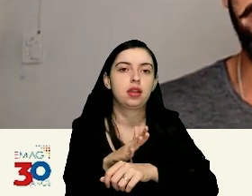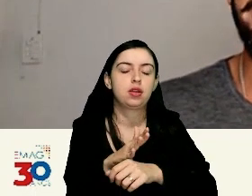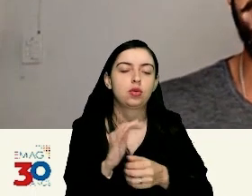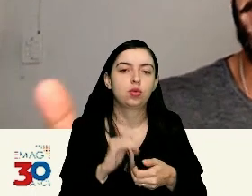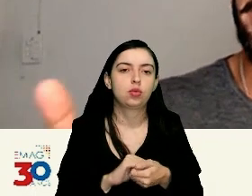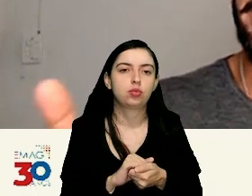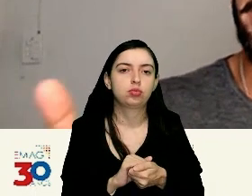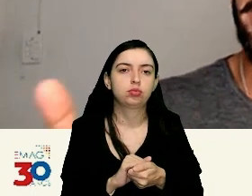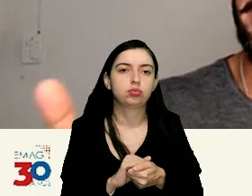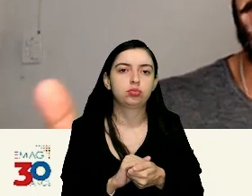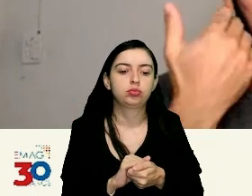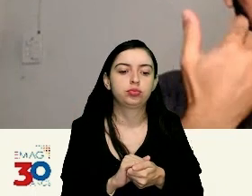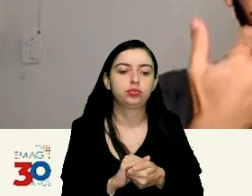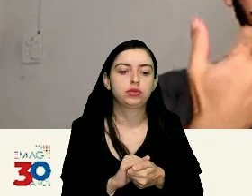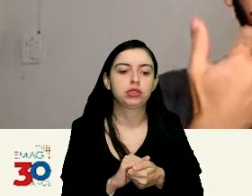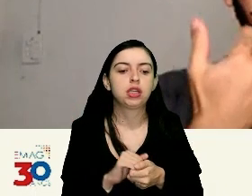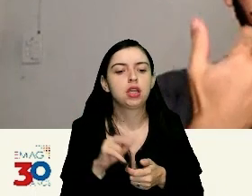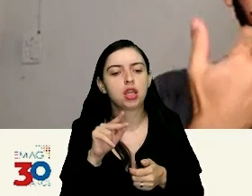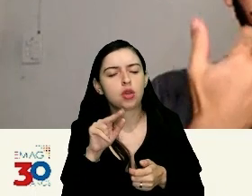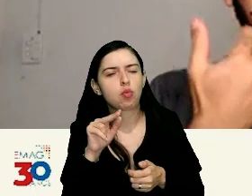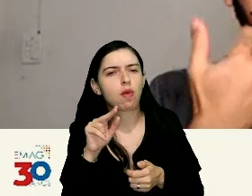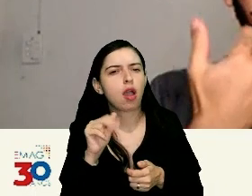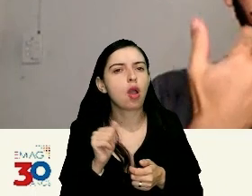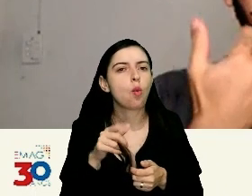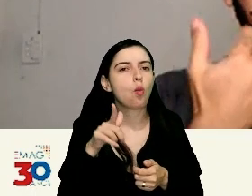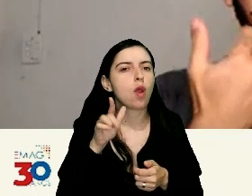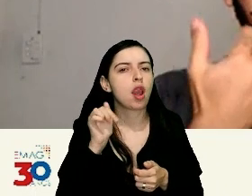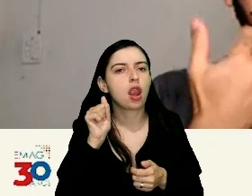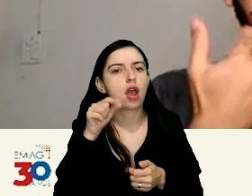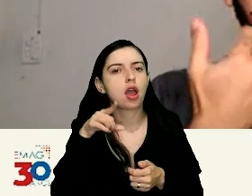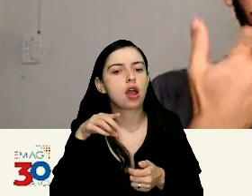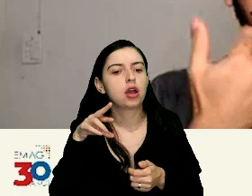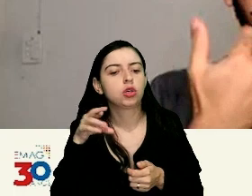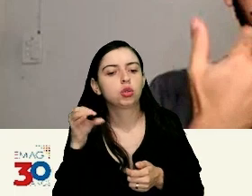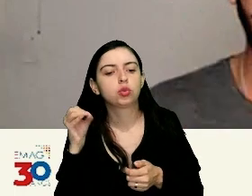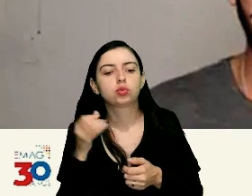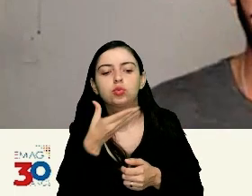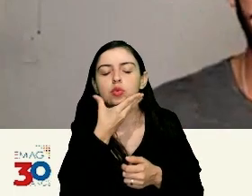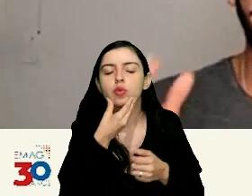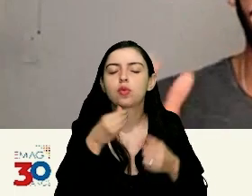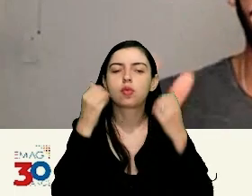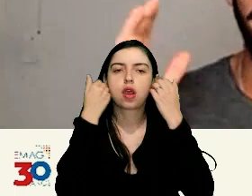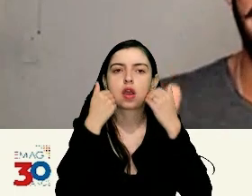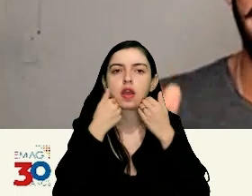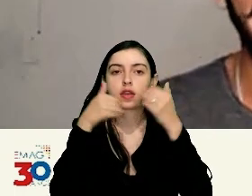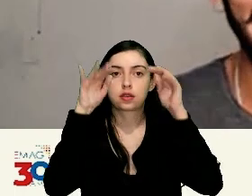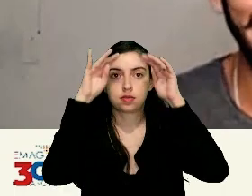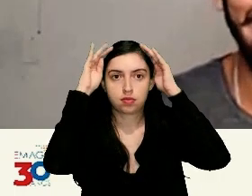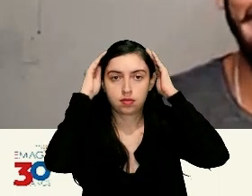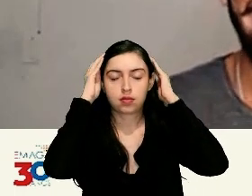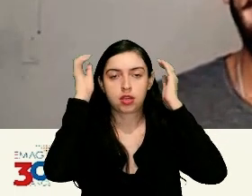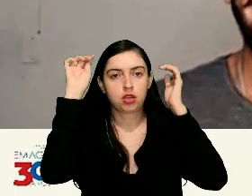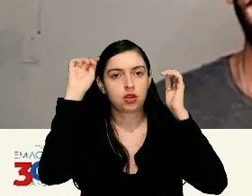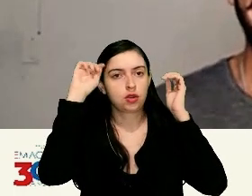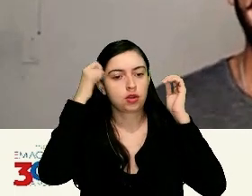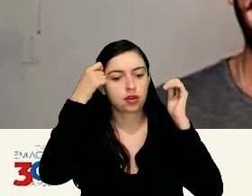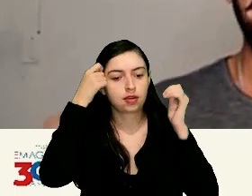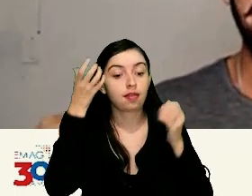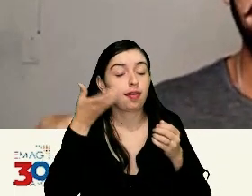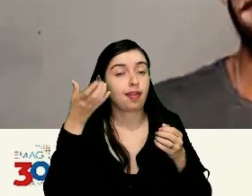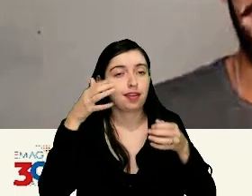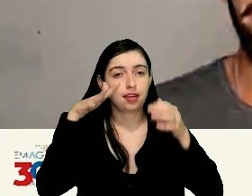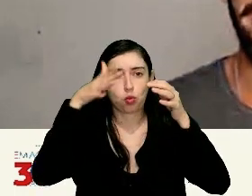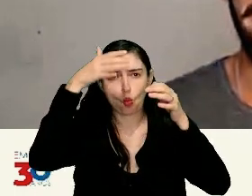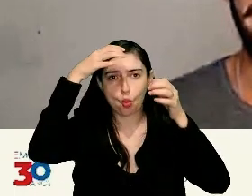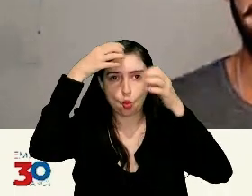características semelhantes ao do Leandro, estou com barba, né, cabelo preto também, querendo ficar careca. Atrás de